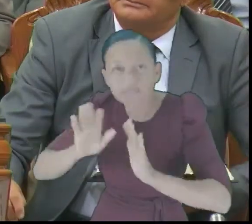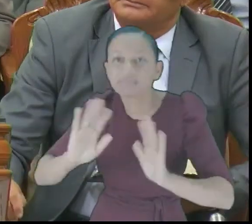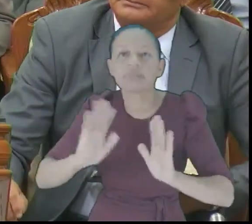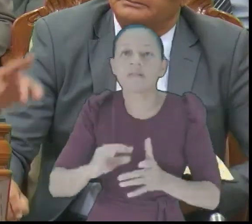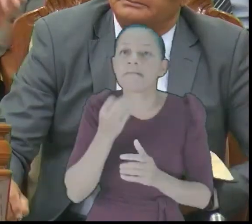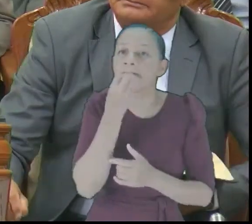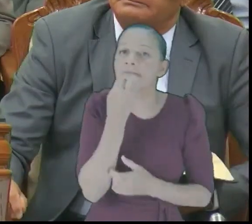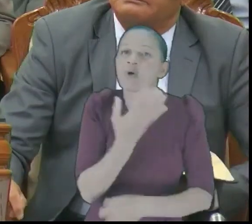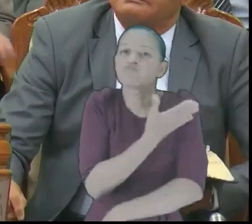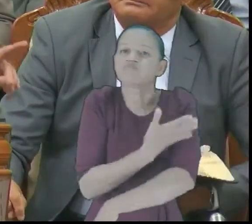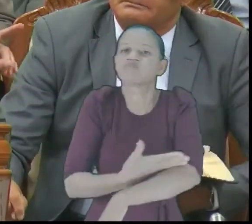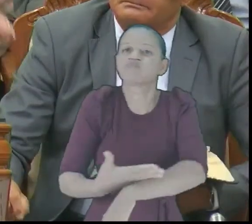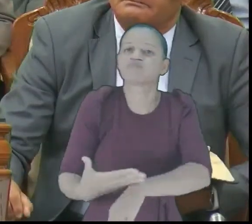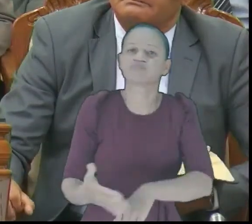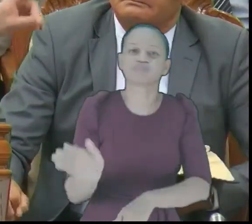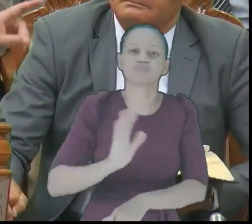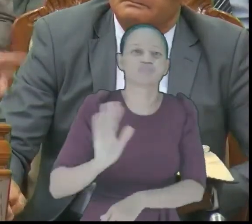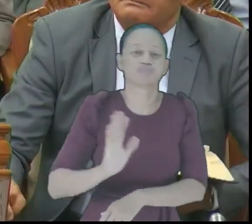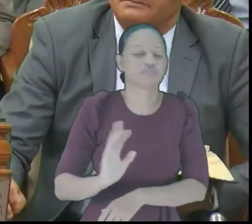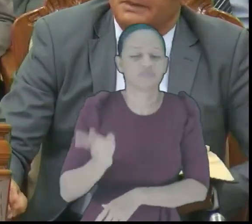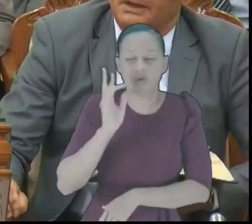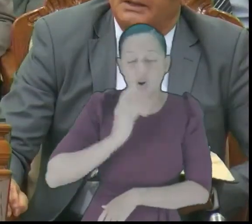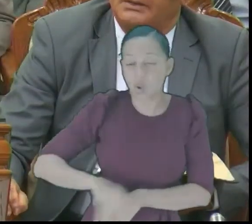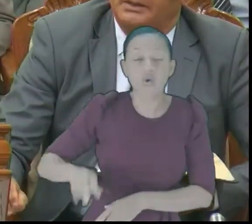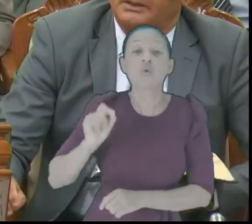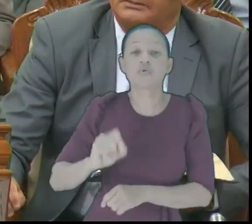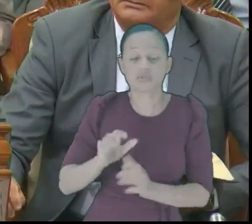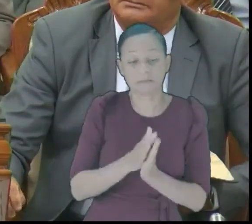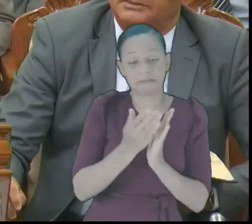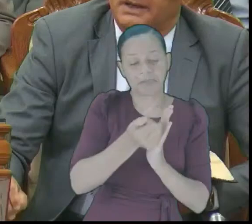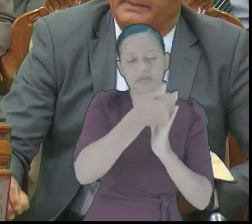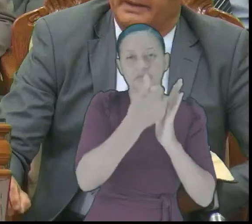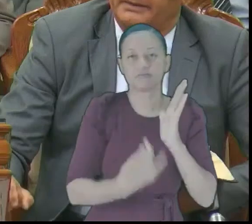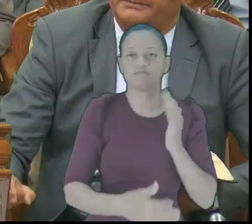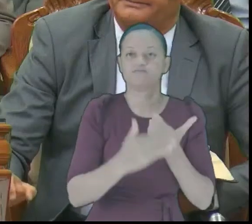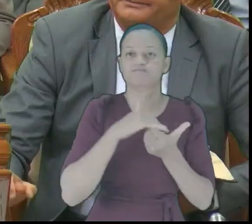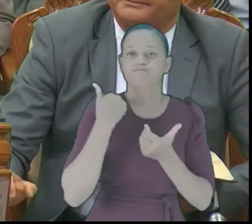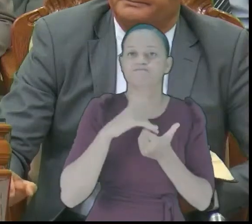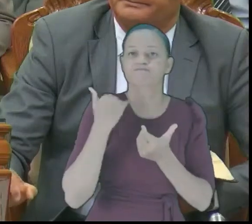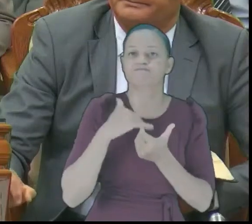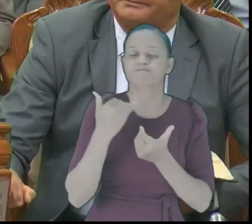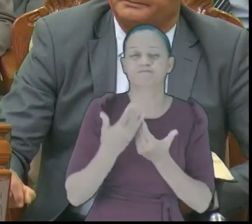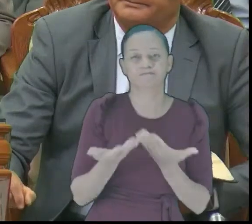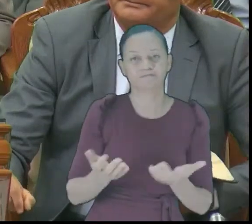Nossos bons costumes não são religiosidade, são Bíblia.